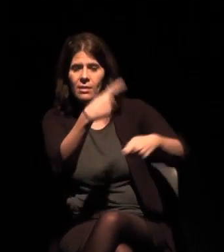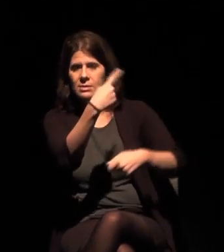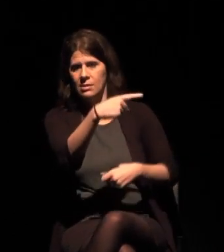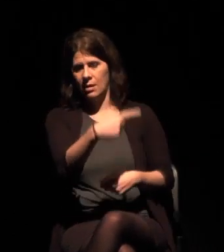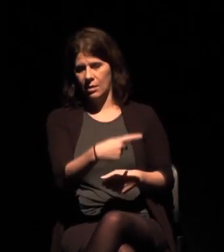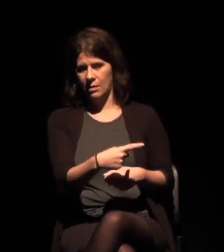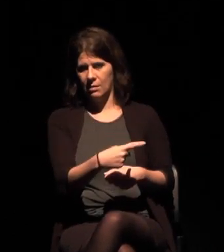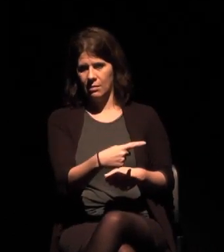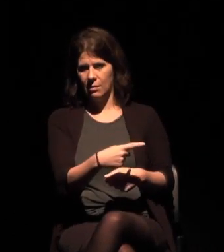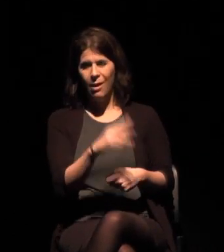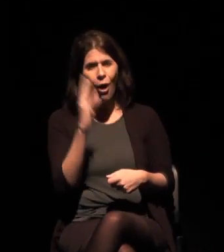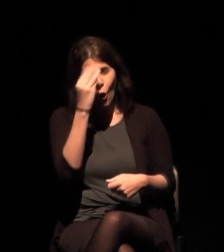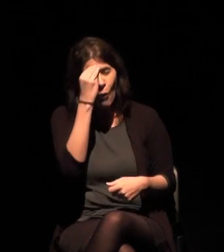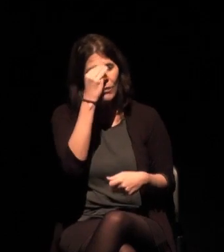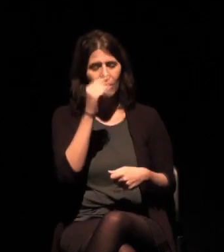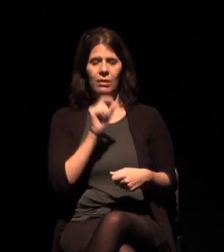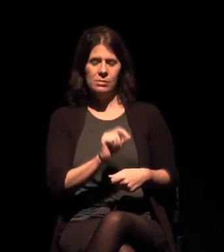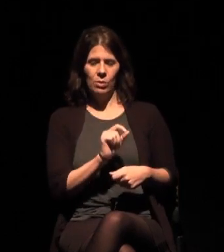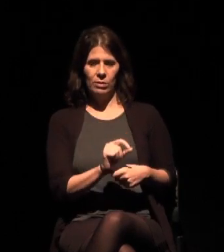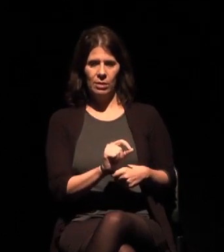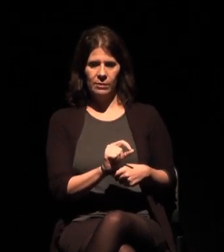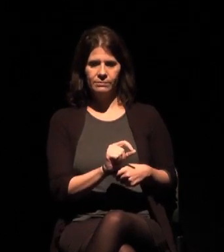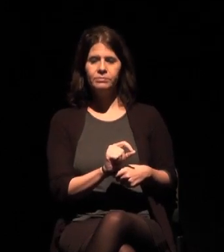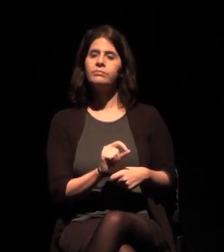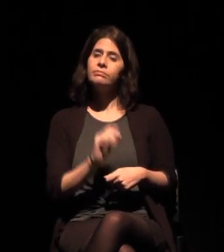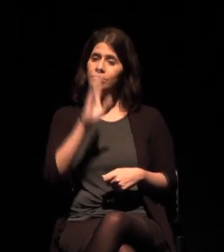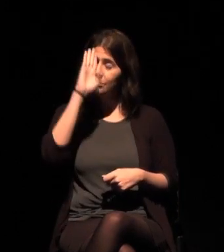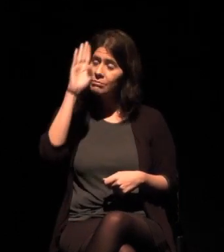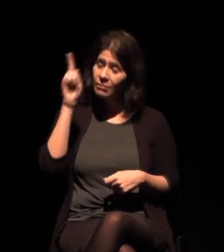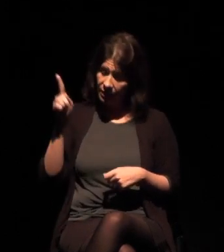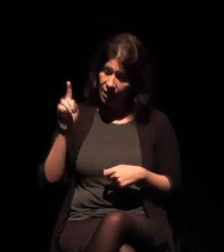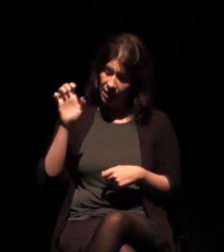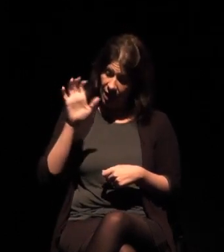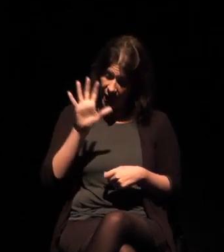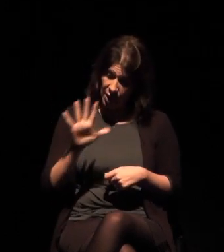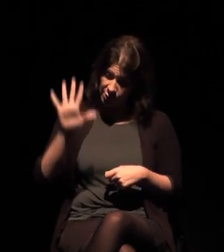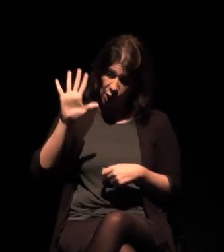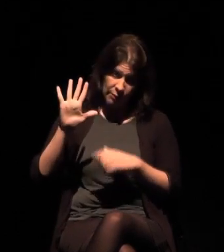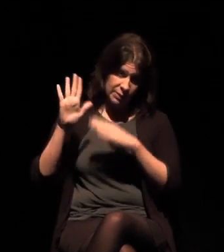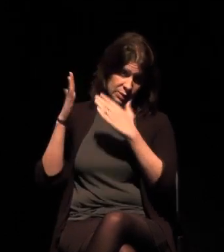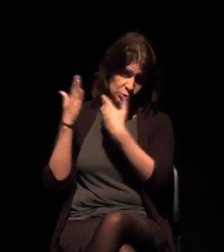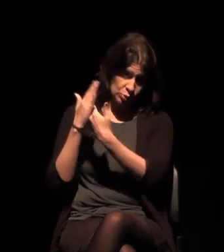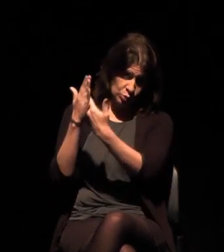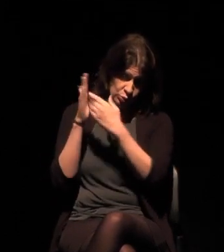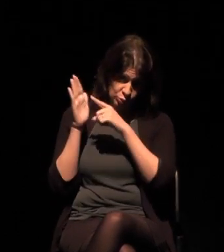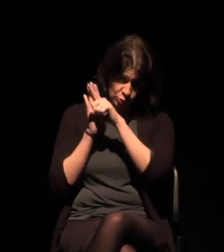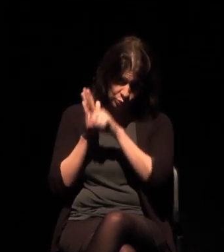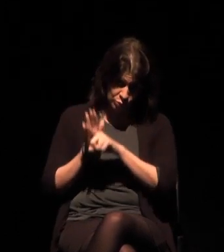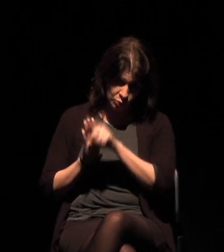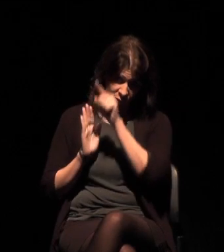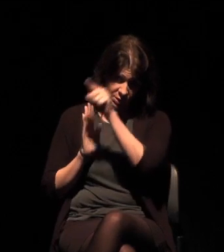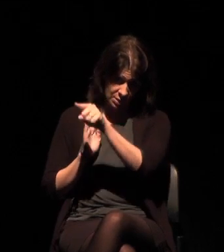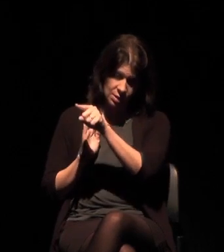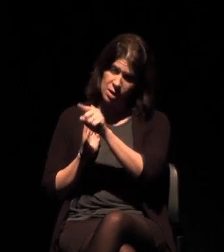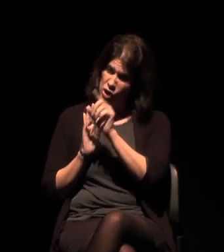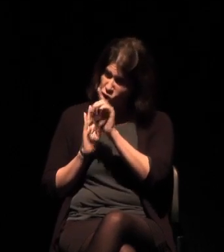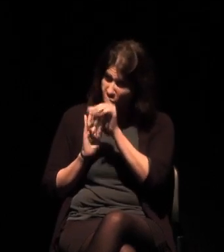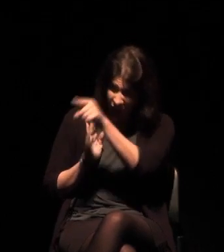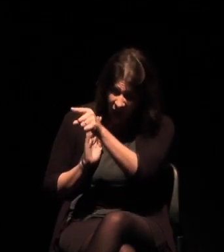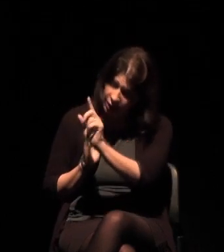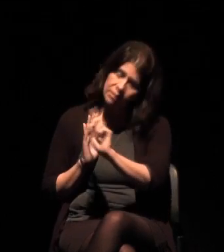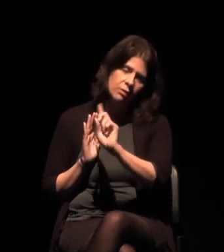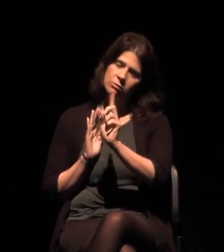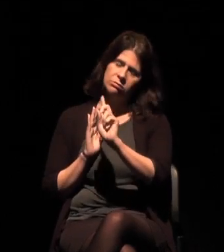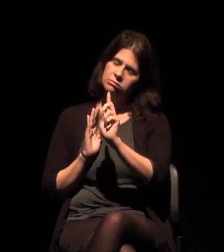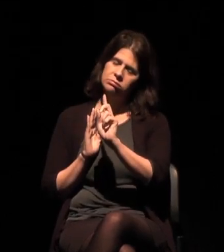os estudos nós temos sobretudo na europa mas não só viu esta questão da avaliação por exemplo ensino superior têm vindo a generalizar